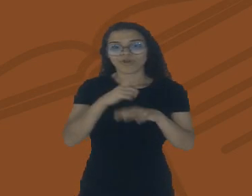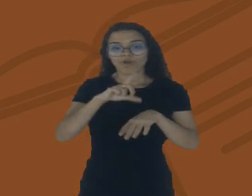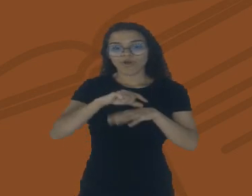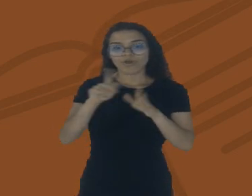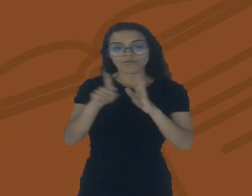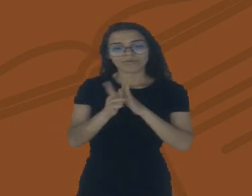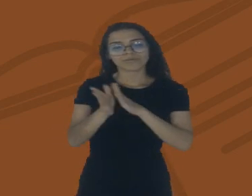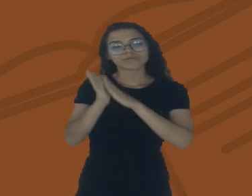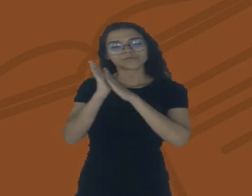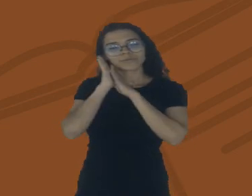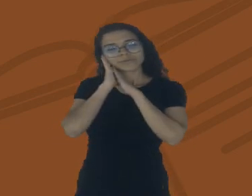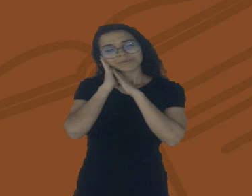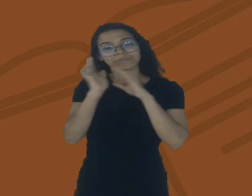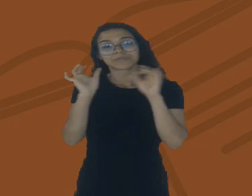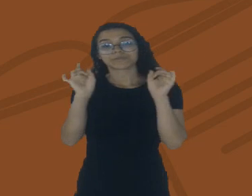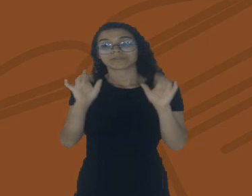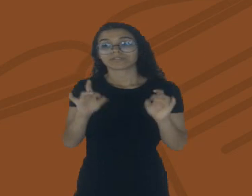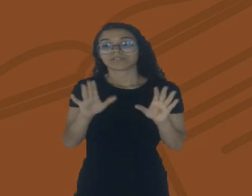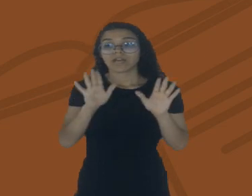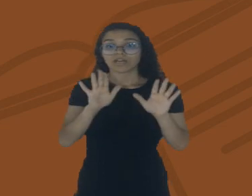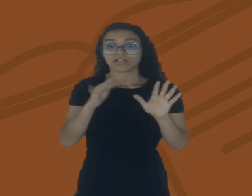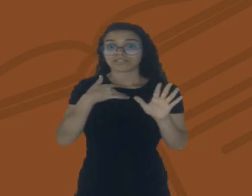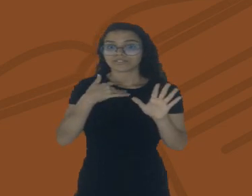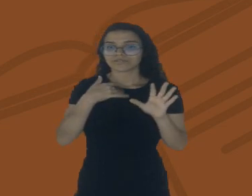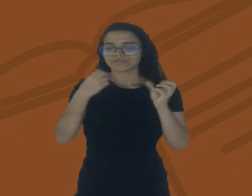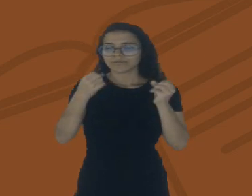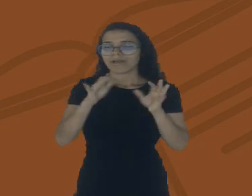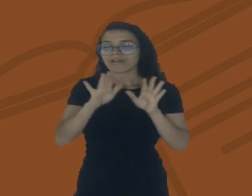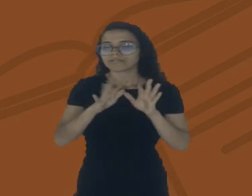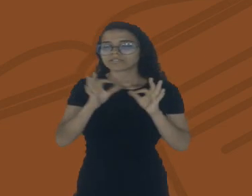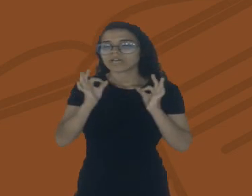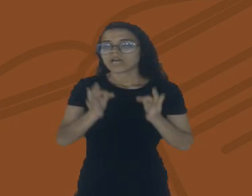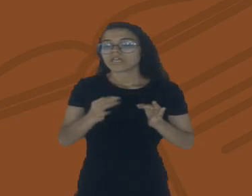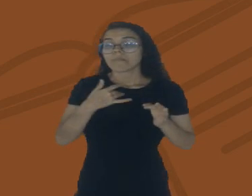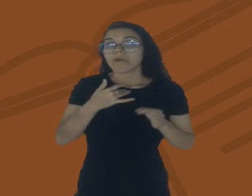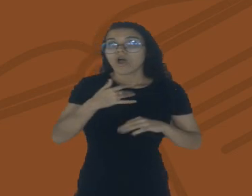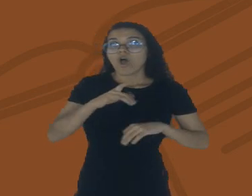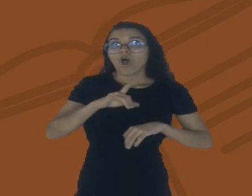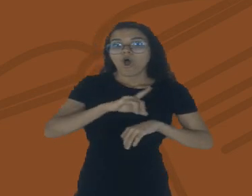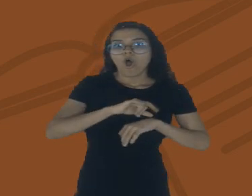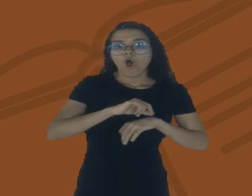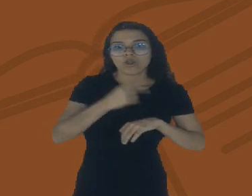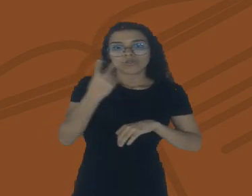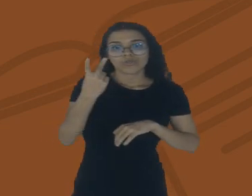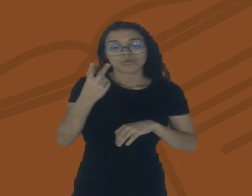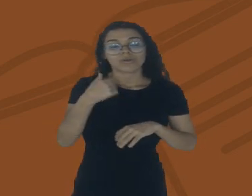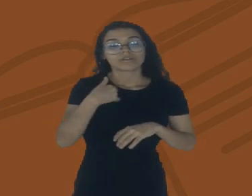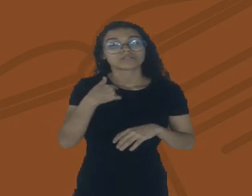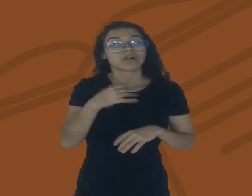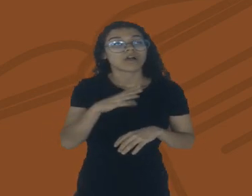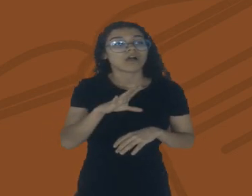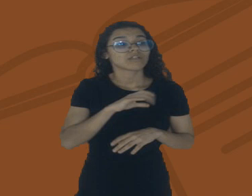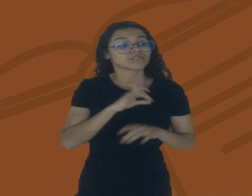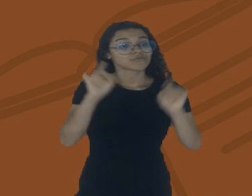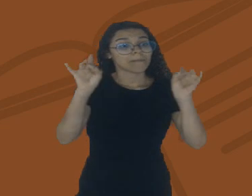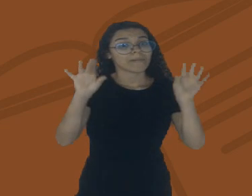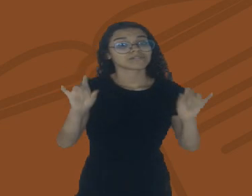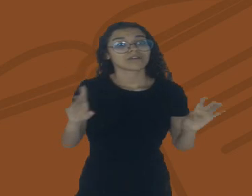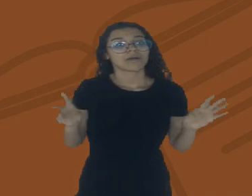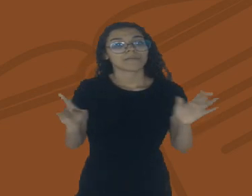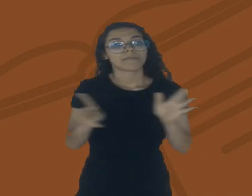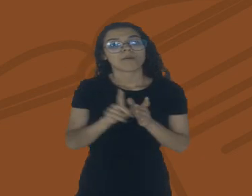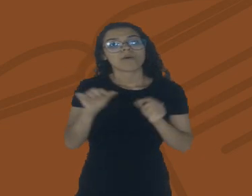tão sagrado, porque eu costumo dizer, olha, a minha hora mais sagrada é a hora que eu me alimento e a hora que eu durmo, porque é quando realmente o meu